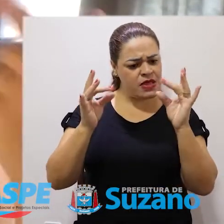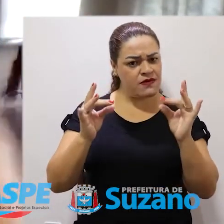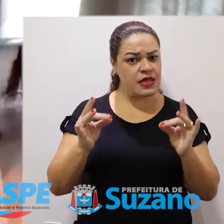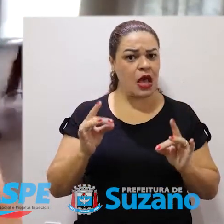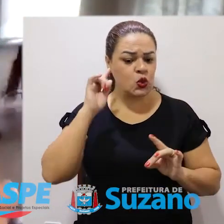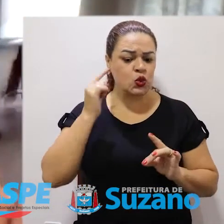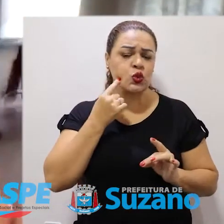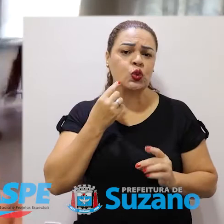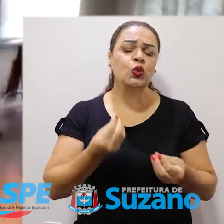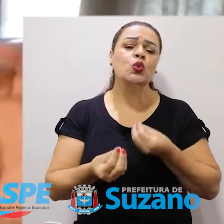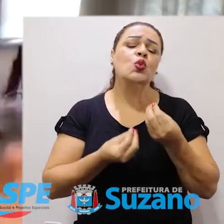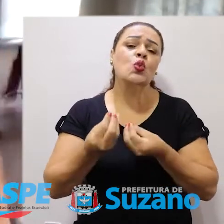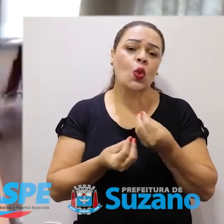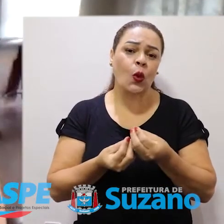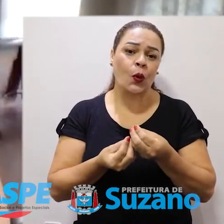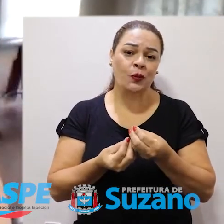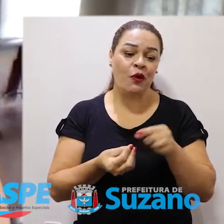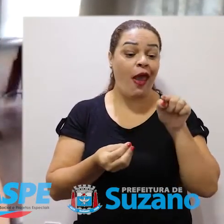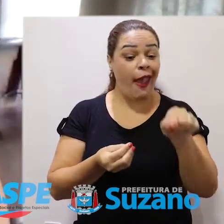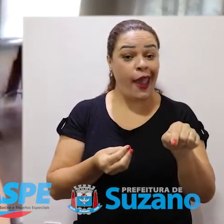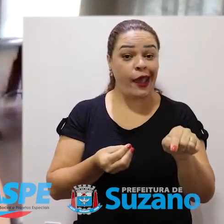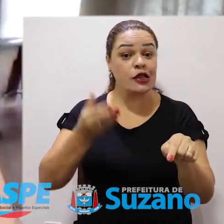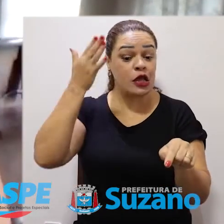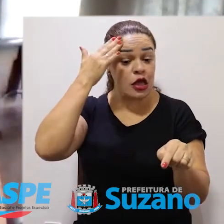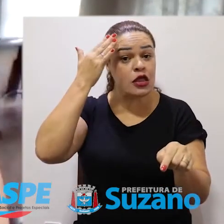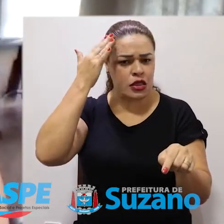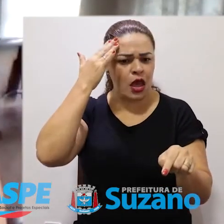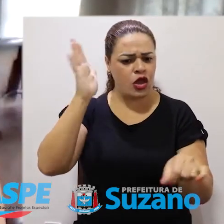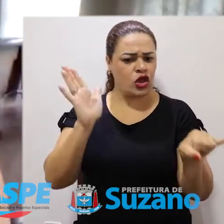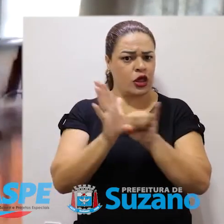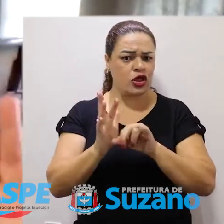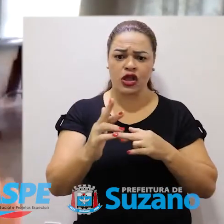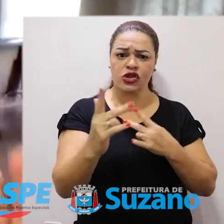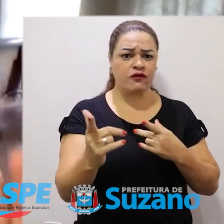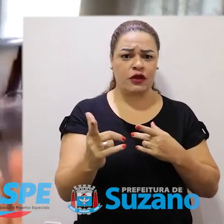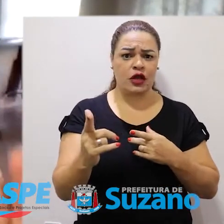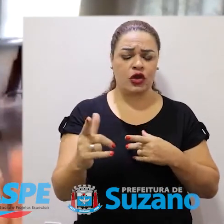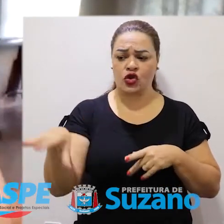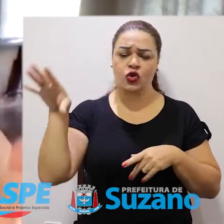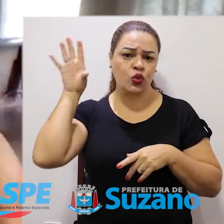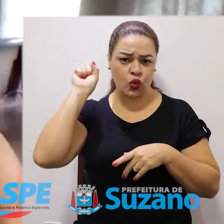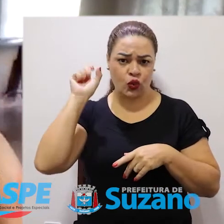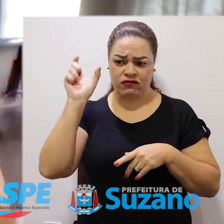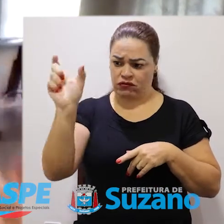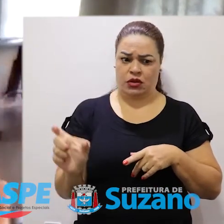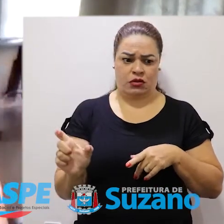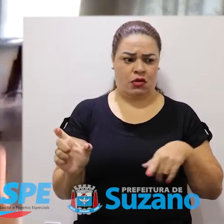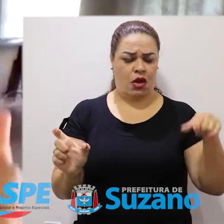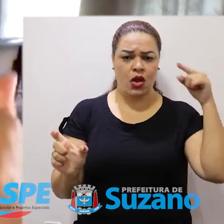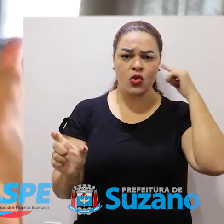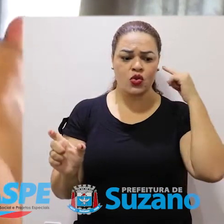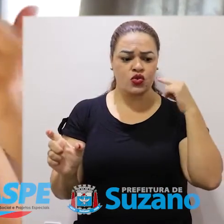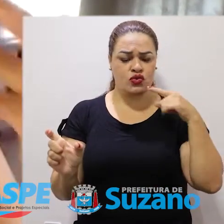surdos, é entender que ele se constitui diferentemente da gente, que é ouvinte. Nós somos ouvintes, nós temos uma maneira